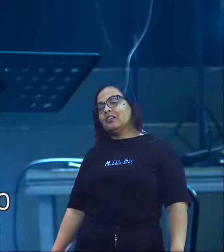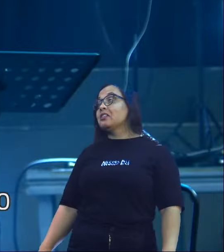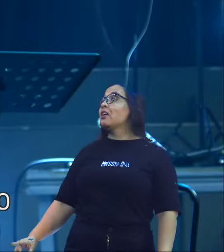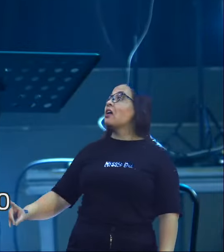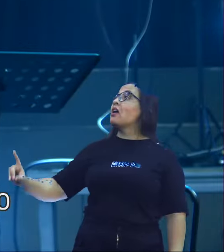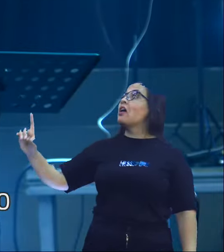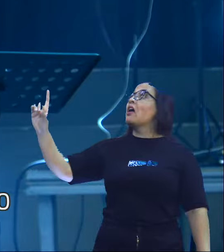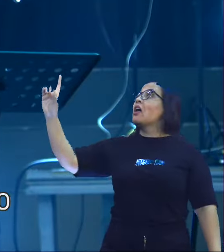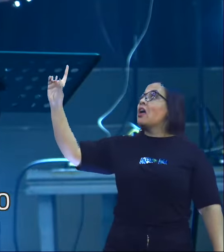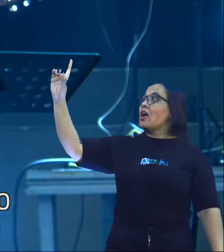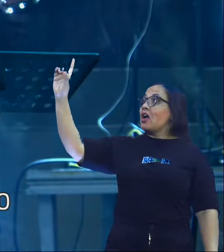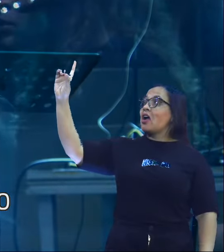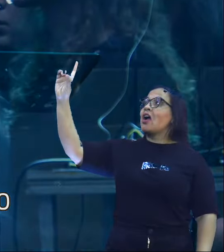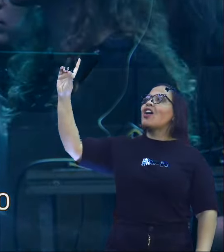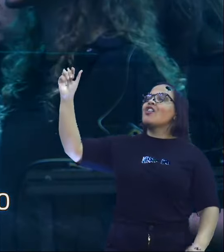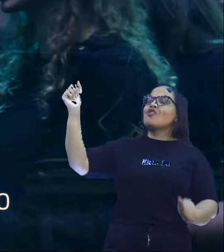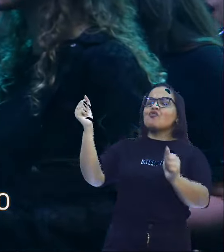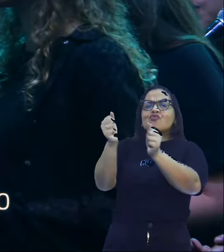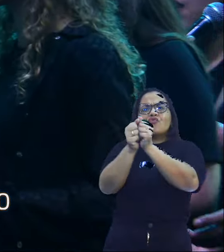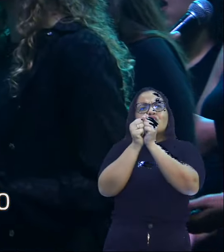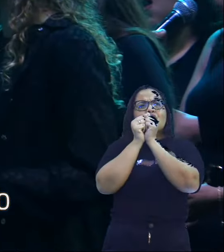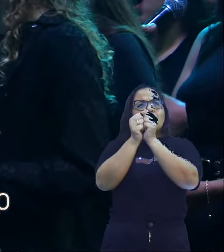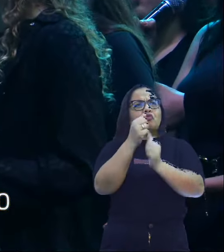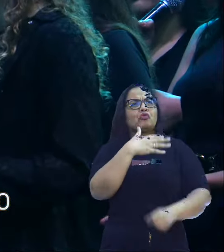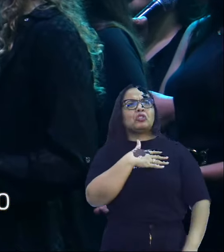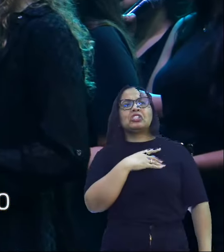Deus vem habitar com seu